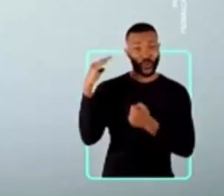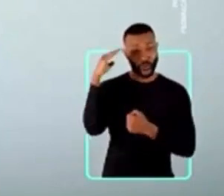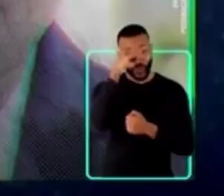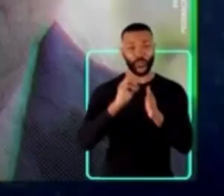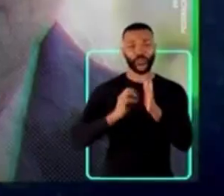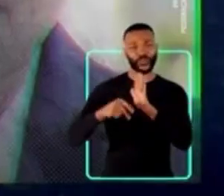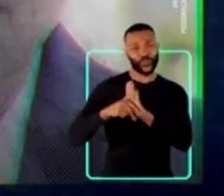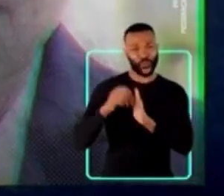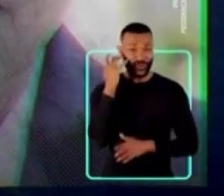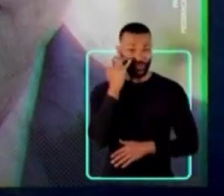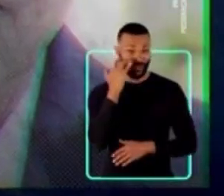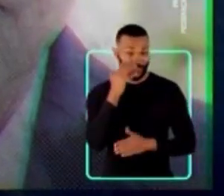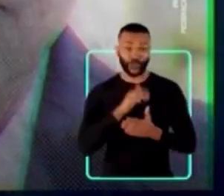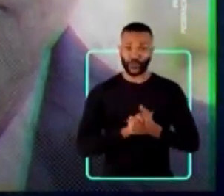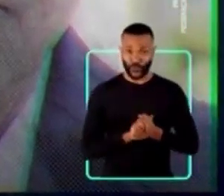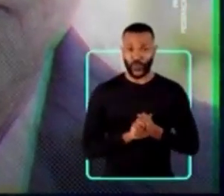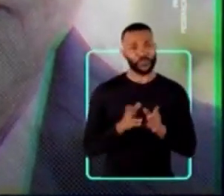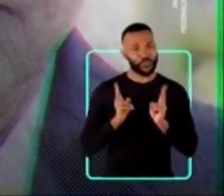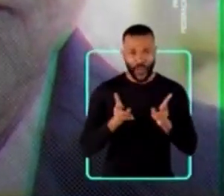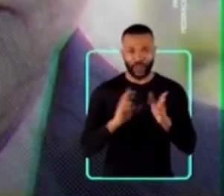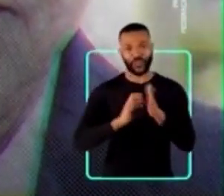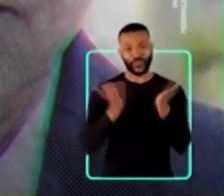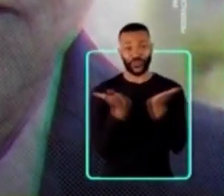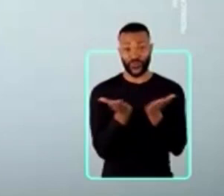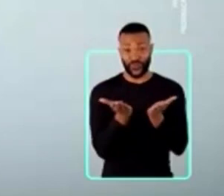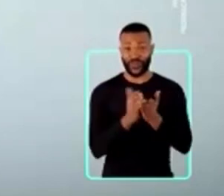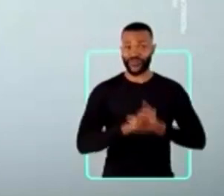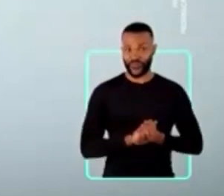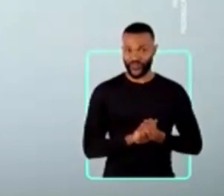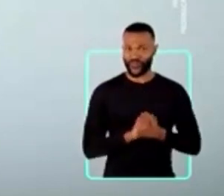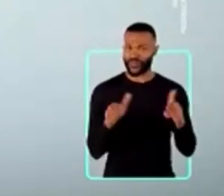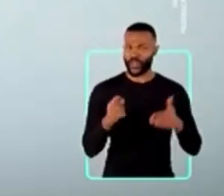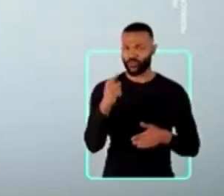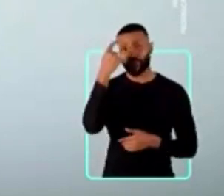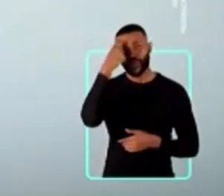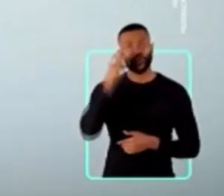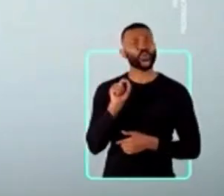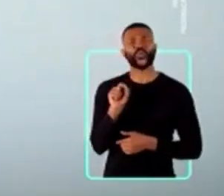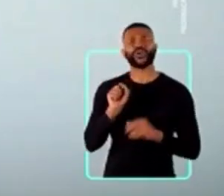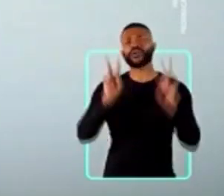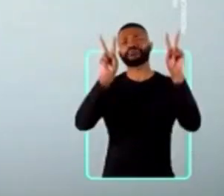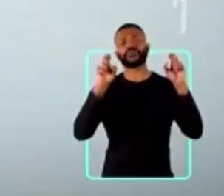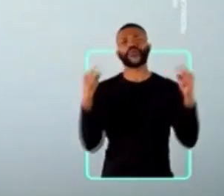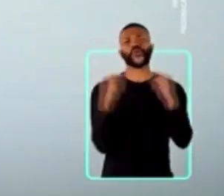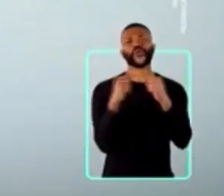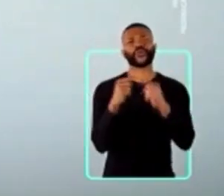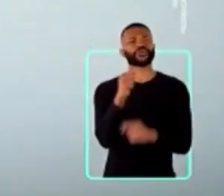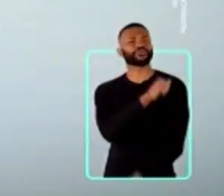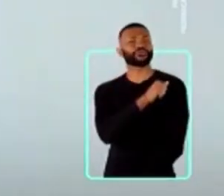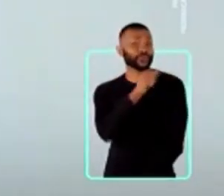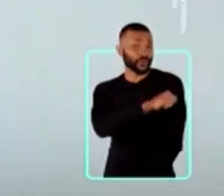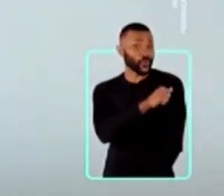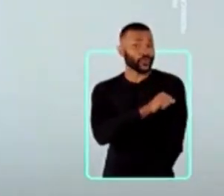e do partido do Tarcísio, que, aliás, é o mesmo do Crivella. E aí você pergunta, o que é que esse assunto do Rio tem a ver com São